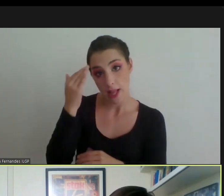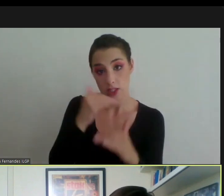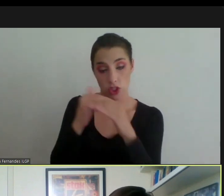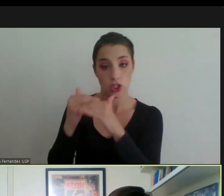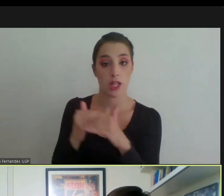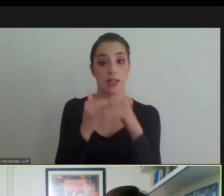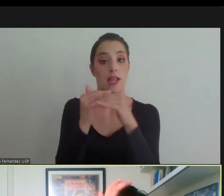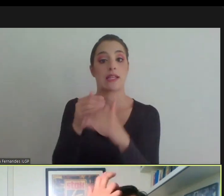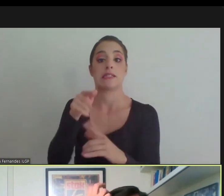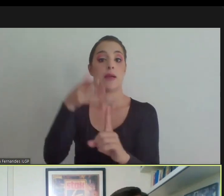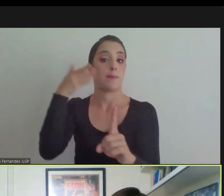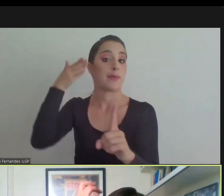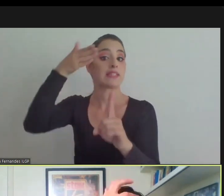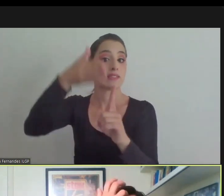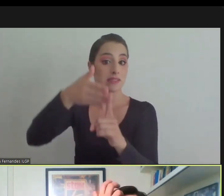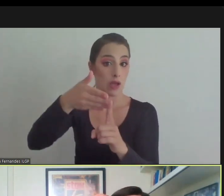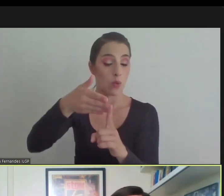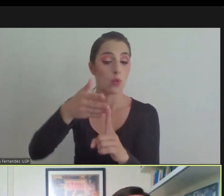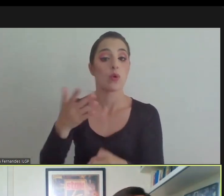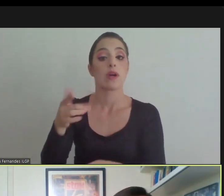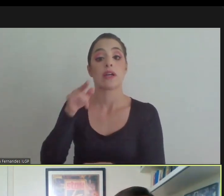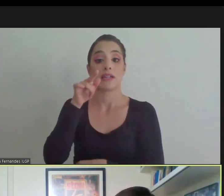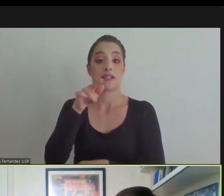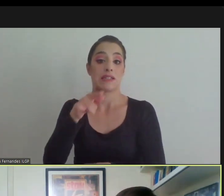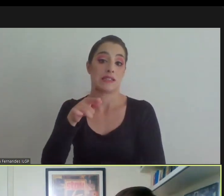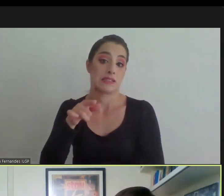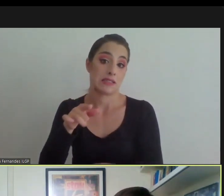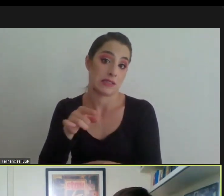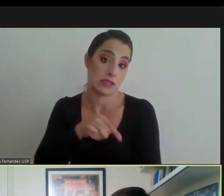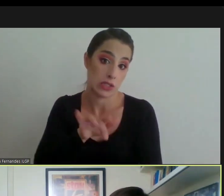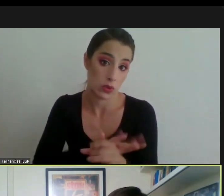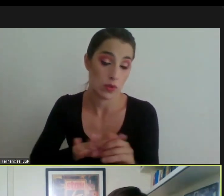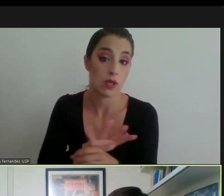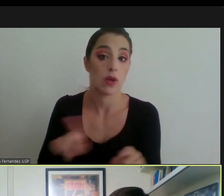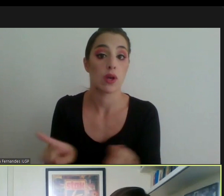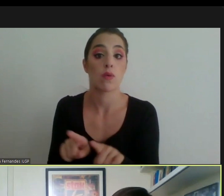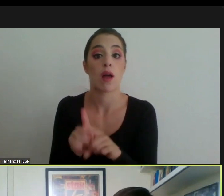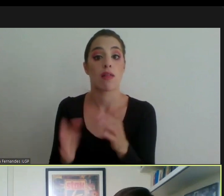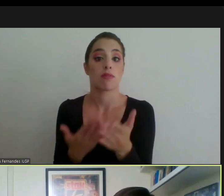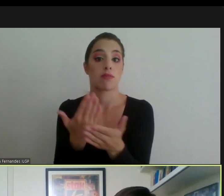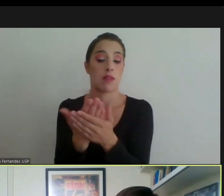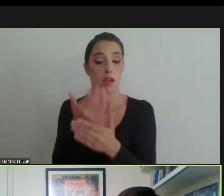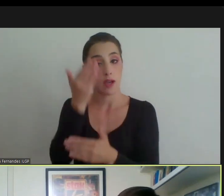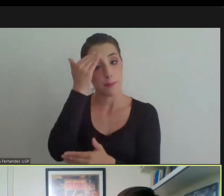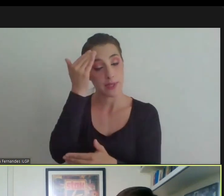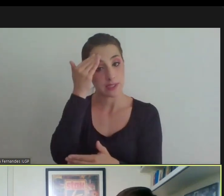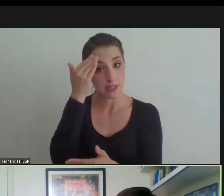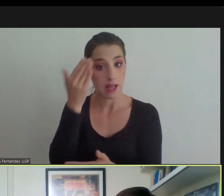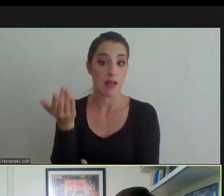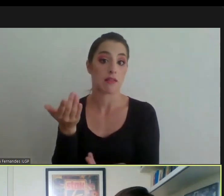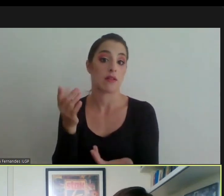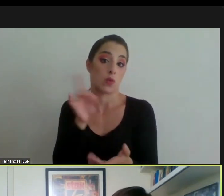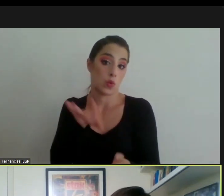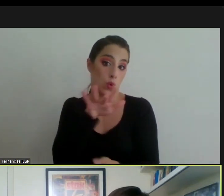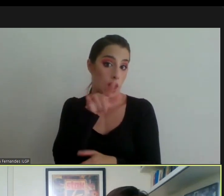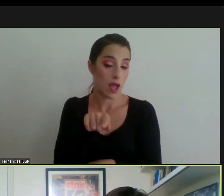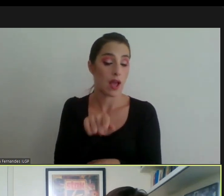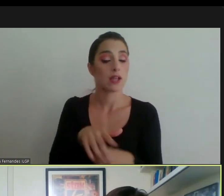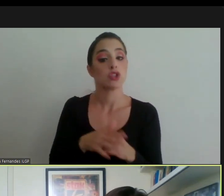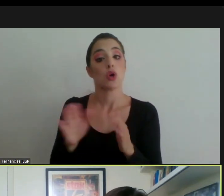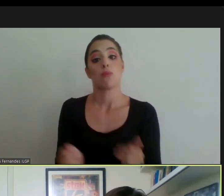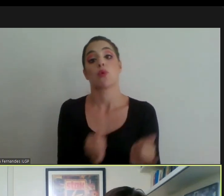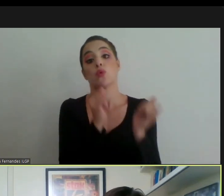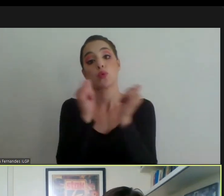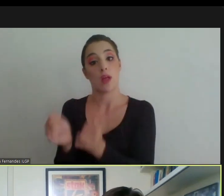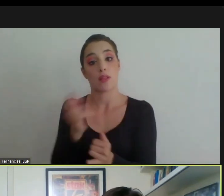é a missão da ENAP, e nesse caso em particular fortalecer as capacidades de agentes públicos locais, por outro lado a gente